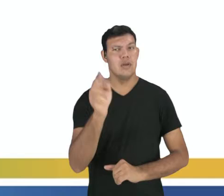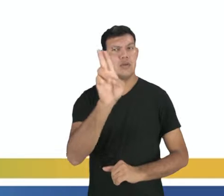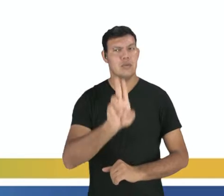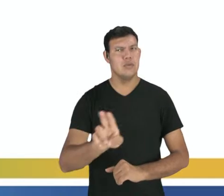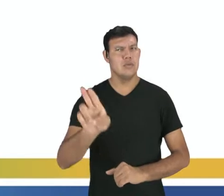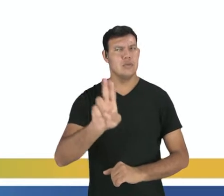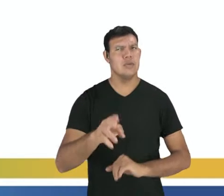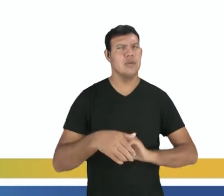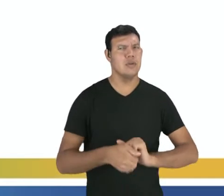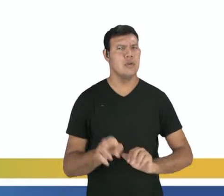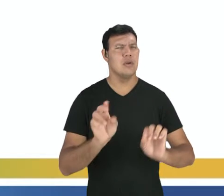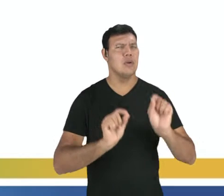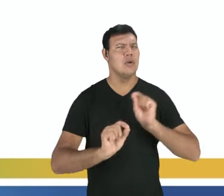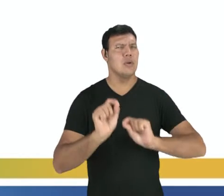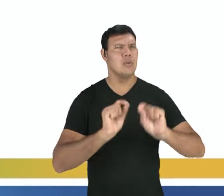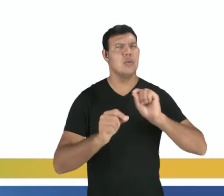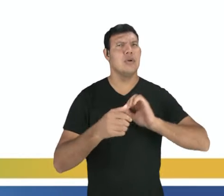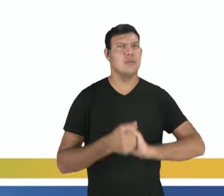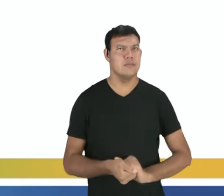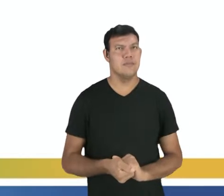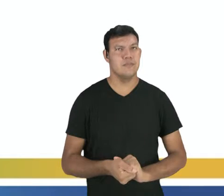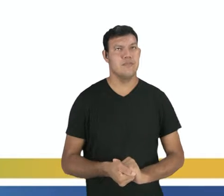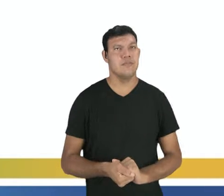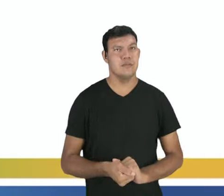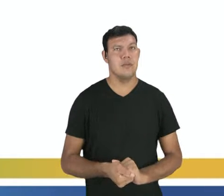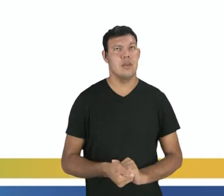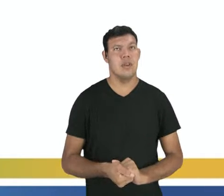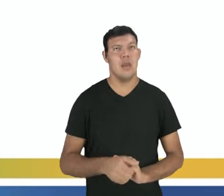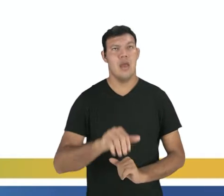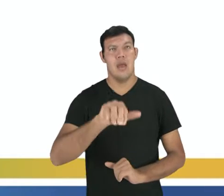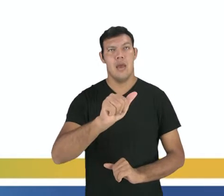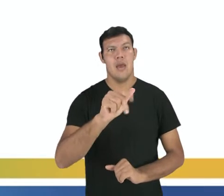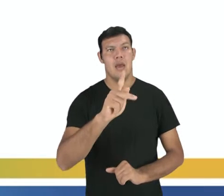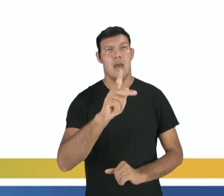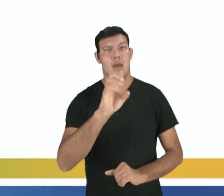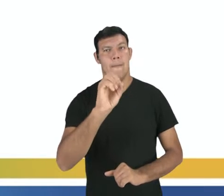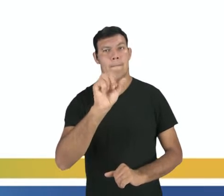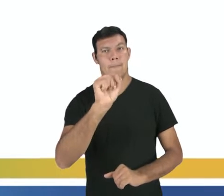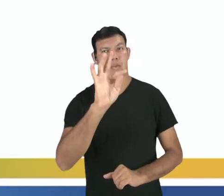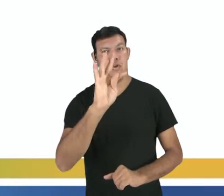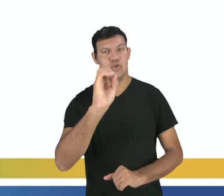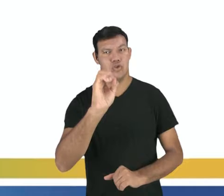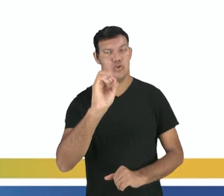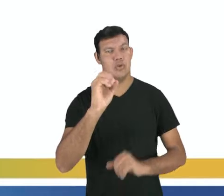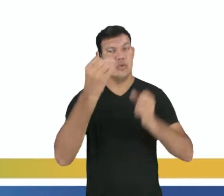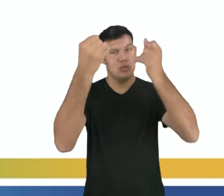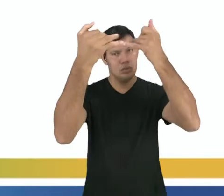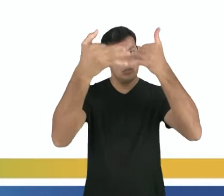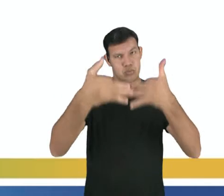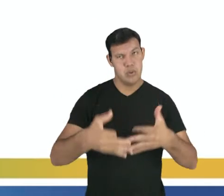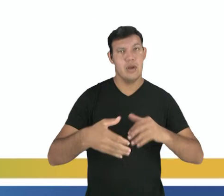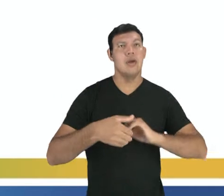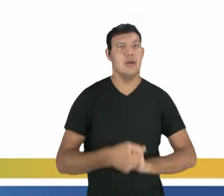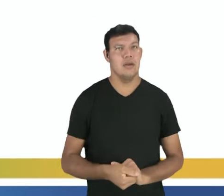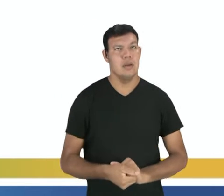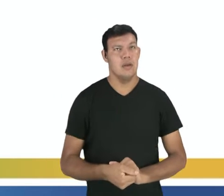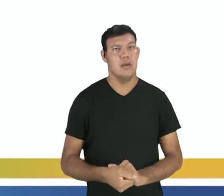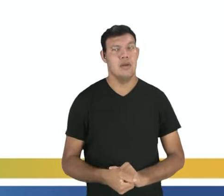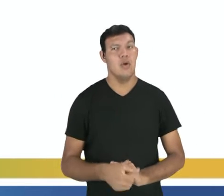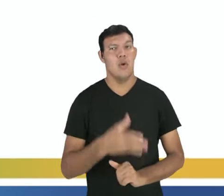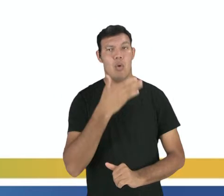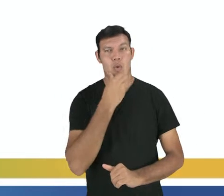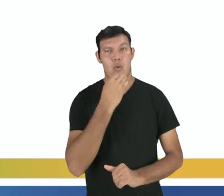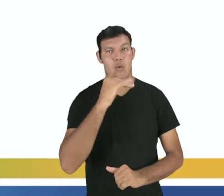Aposto explicativo. Por exemplo, João, meu vizinho, bateu o carro. Não é qualquer João, é o João, meu vizinho. Então esse